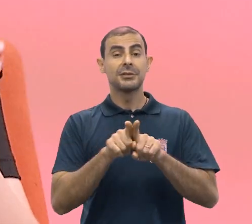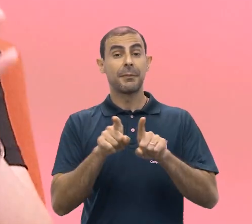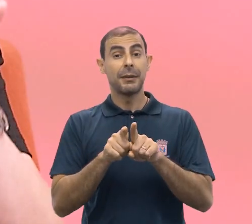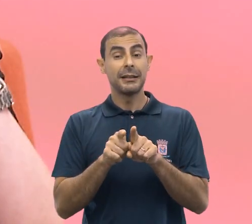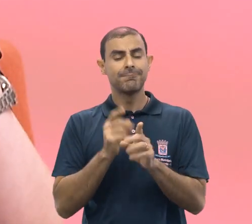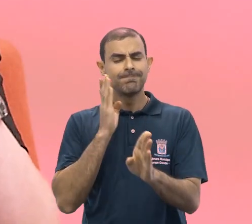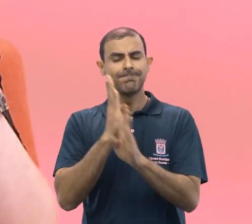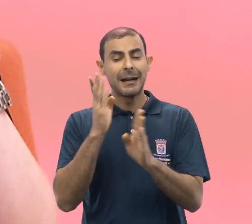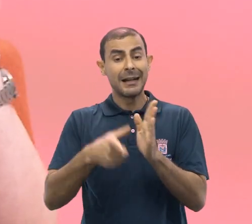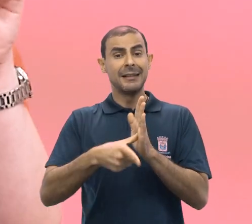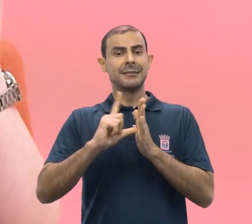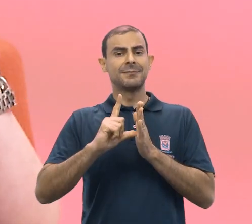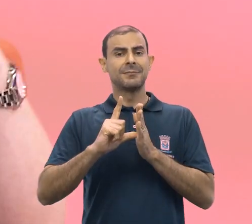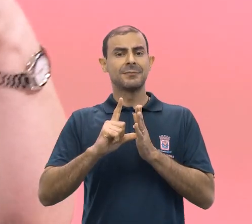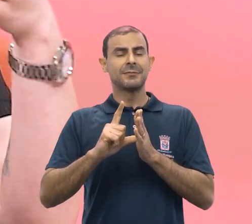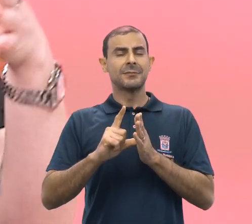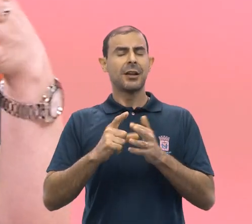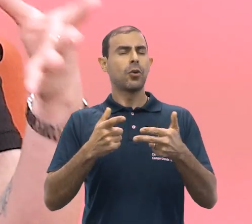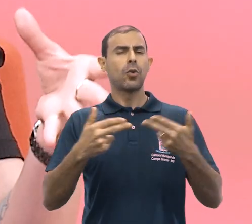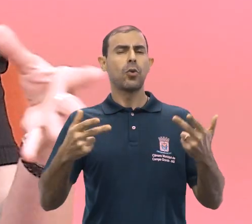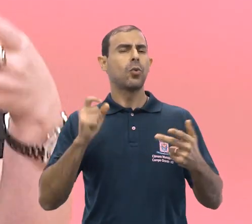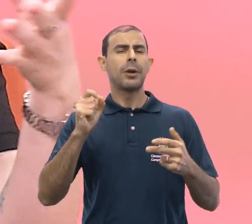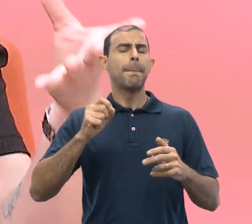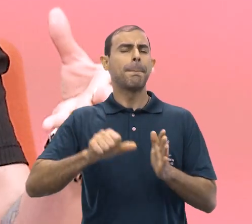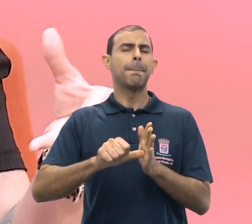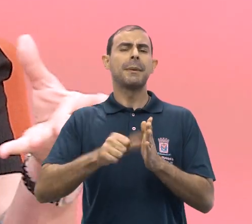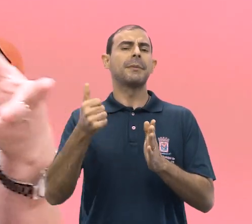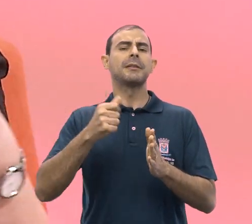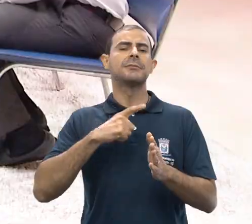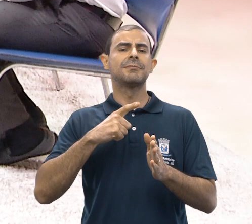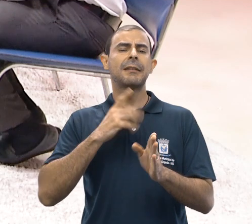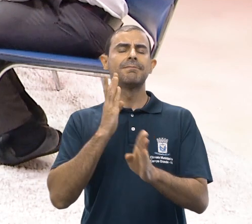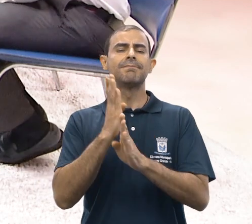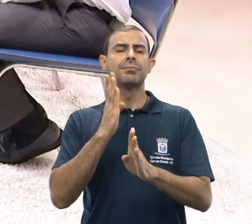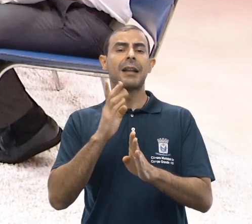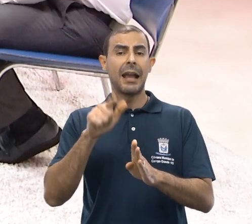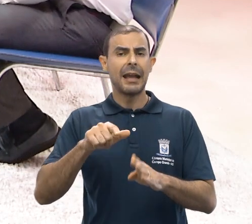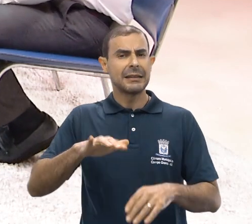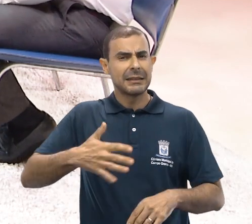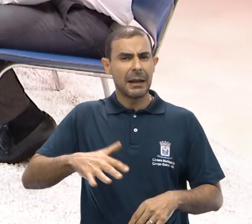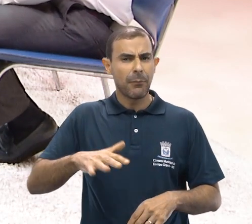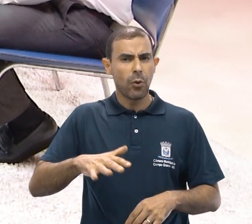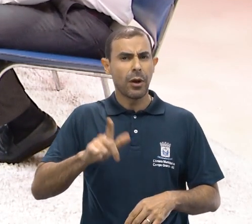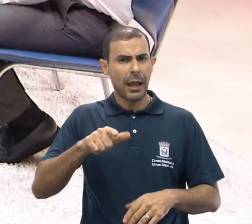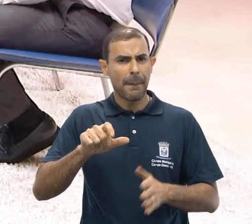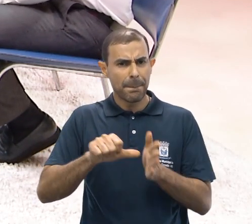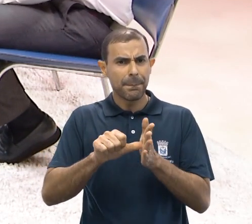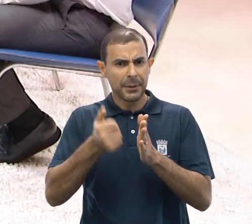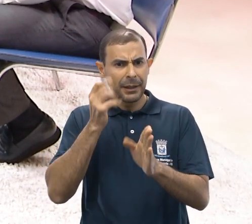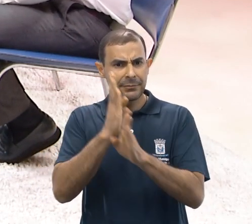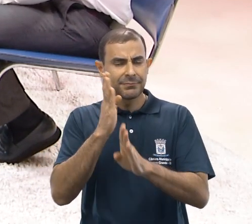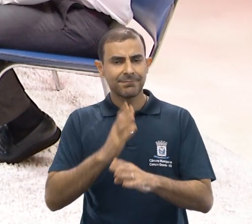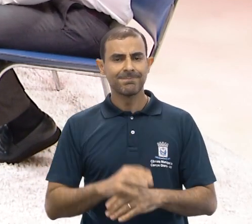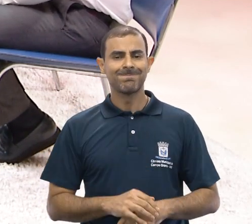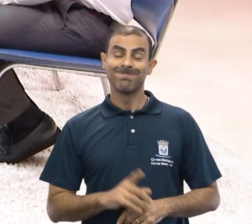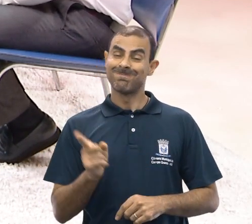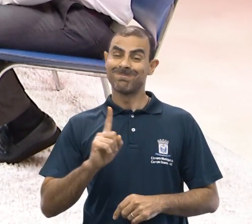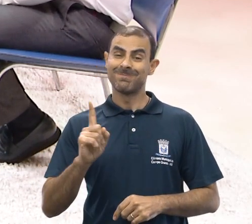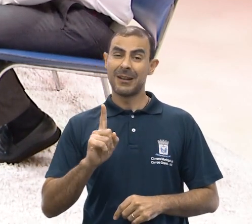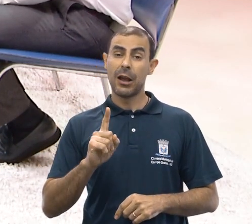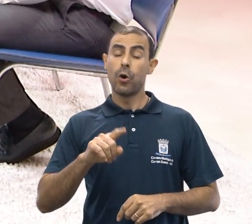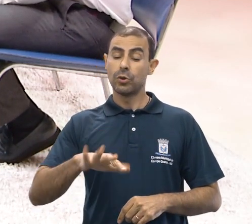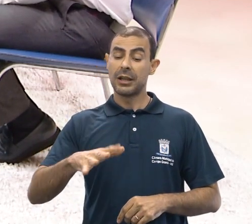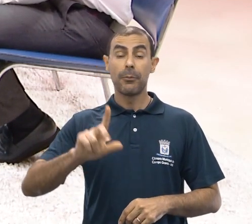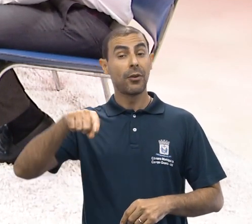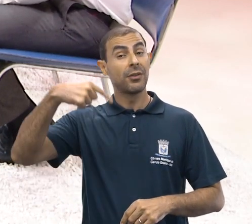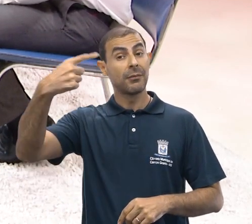né? Quais são aí os primeiros sinais? É o tremor mesmo que vem? Infelizmente o tremor só vem um pouco depois, muitas vezes,